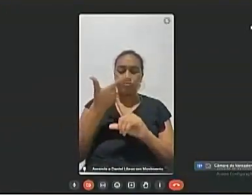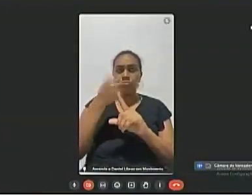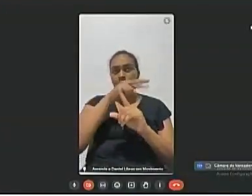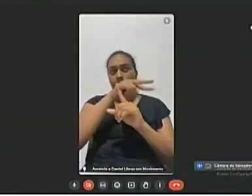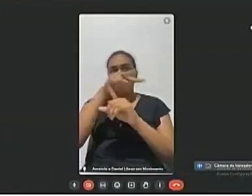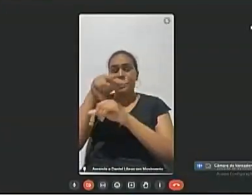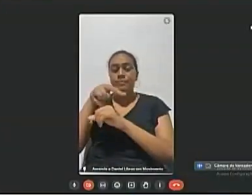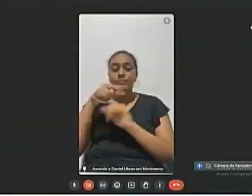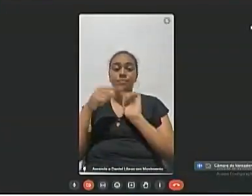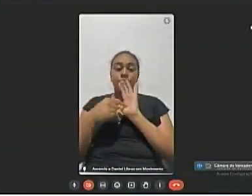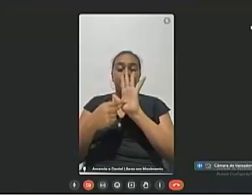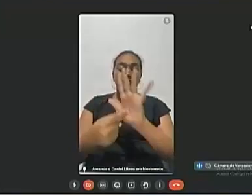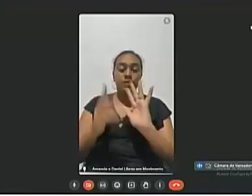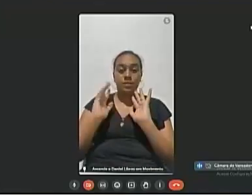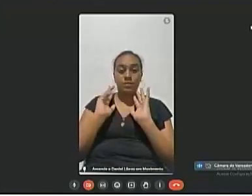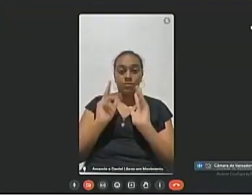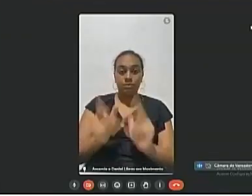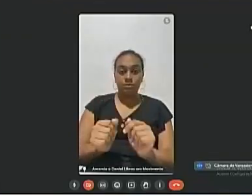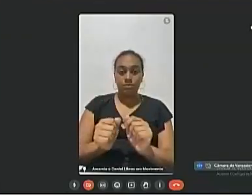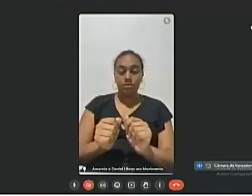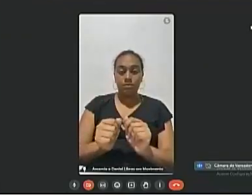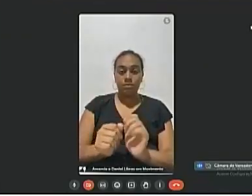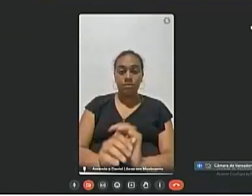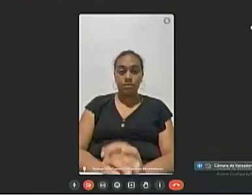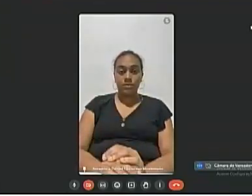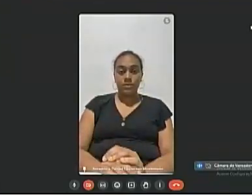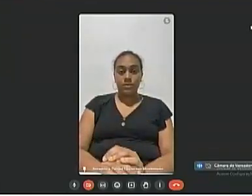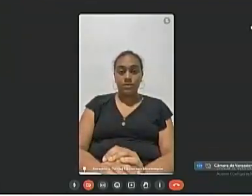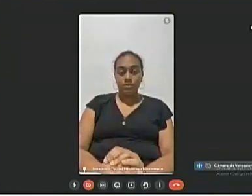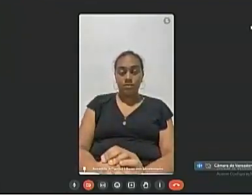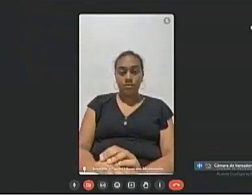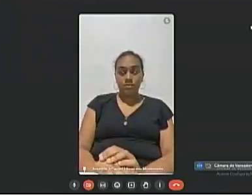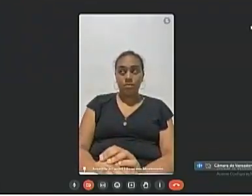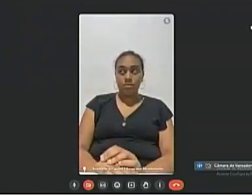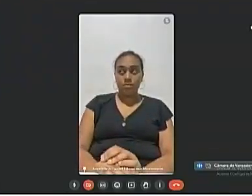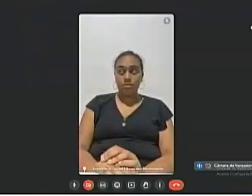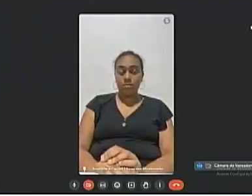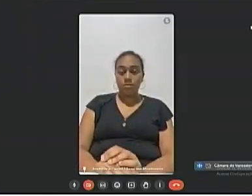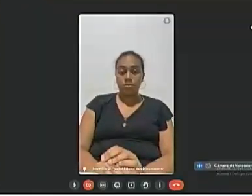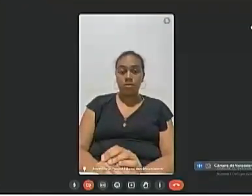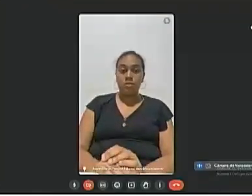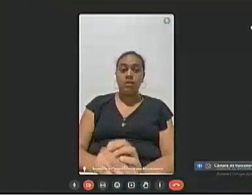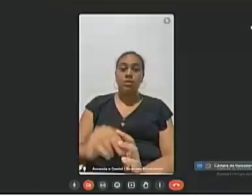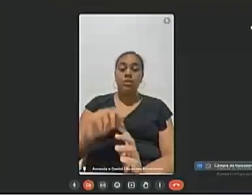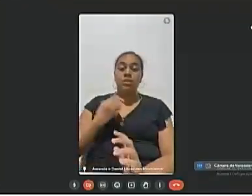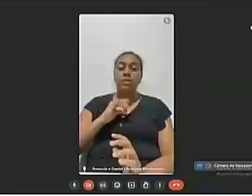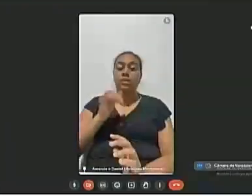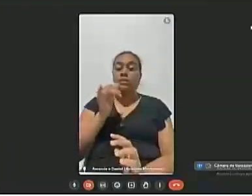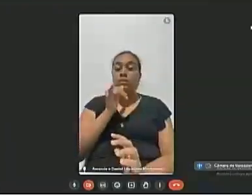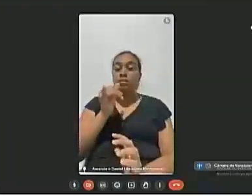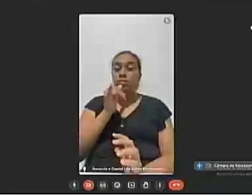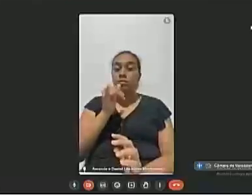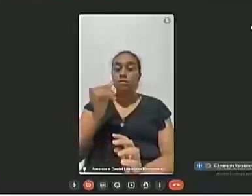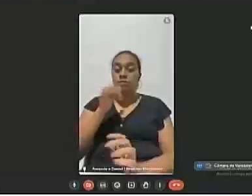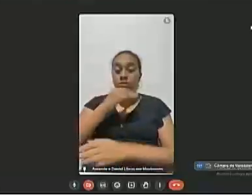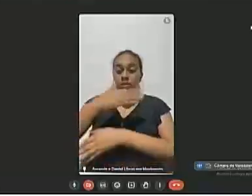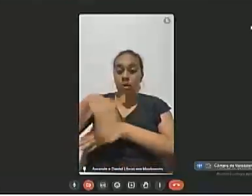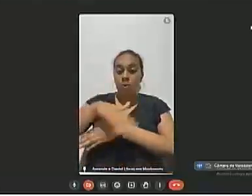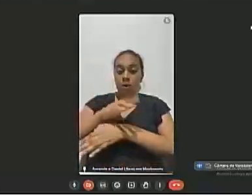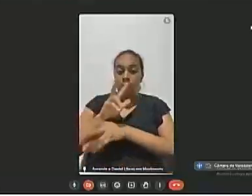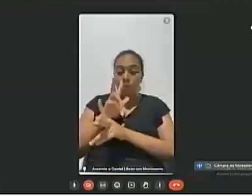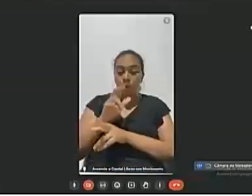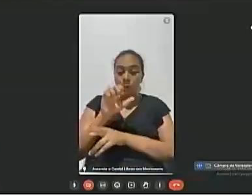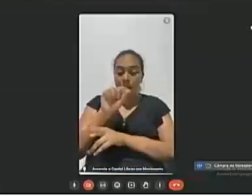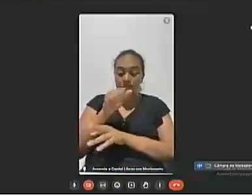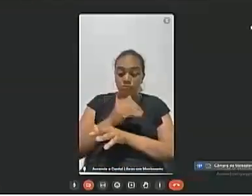o terreno com muita precisão. Então a gente consegue olhar aqui o terreno vindo desde essa curva do S aqui das cidades até lá no vermelho que seria